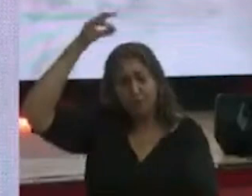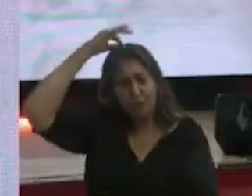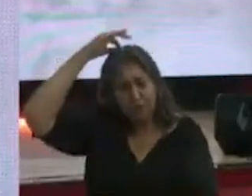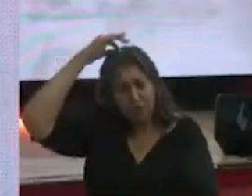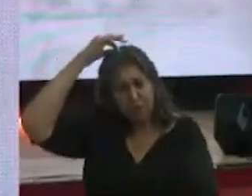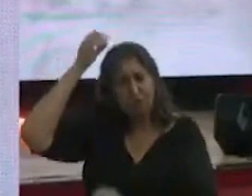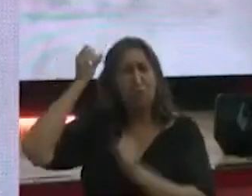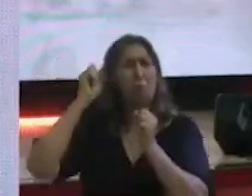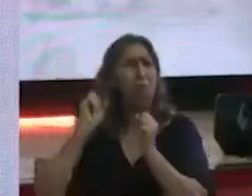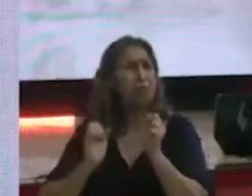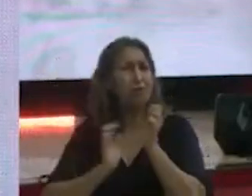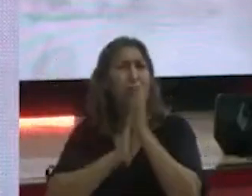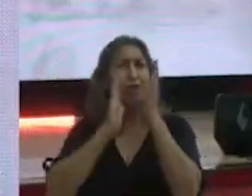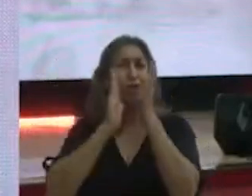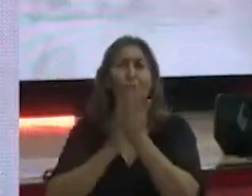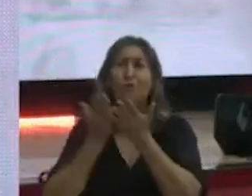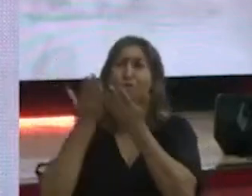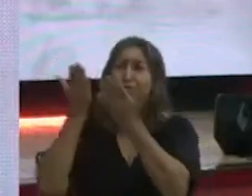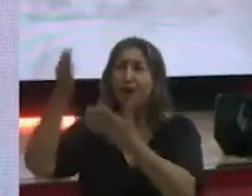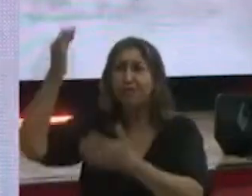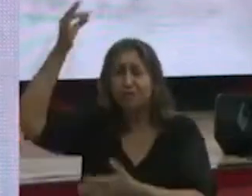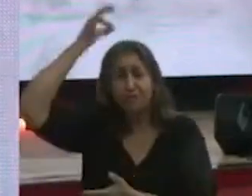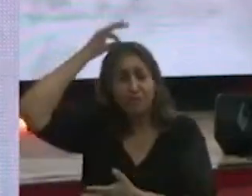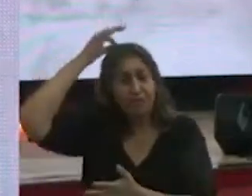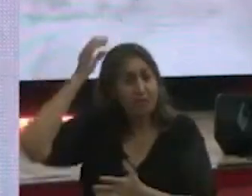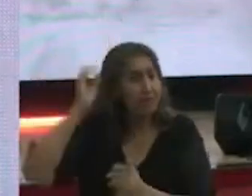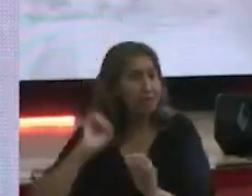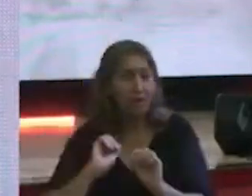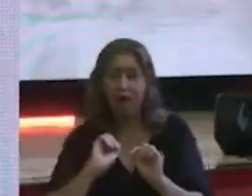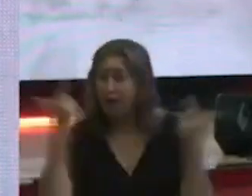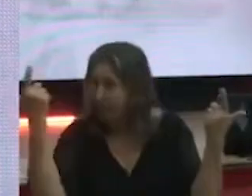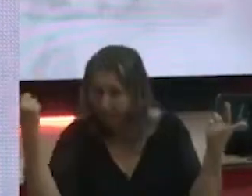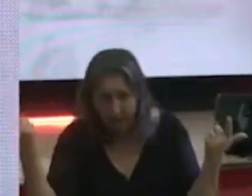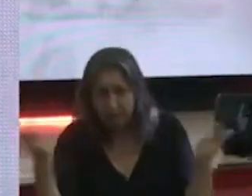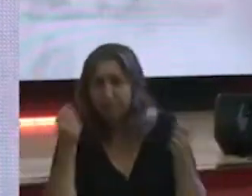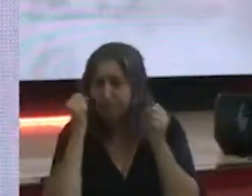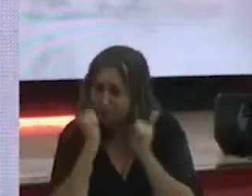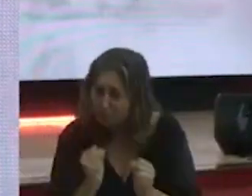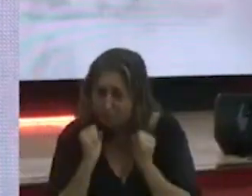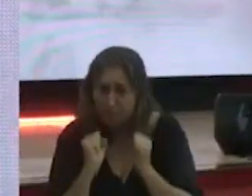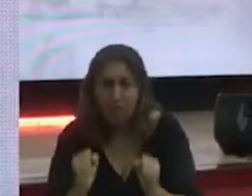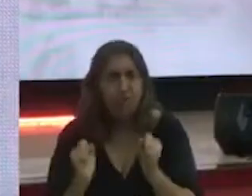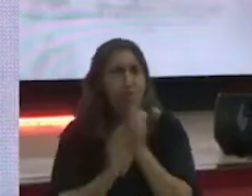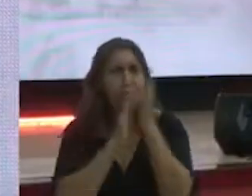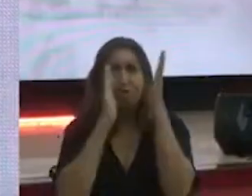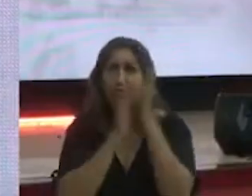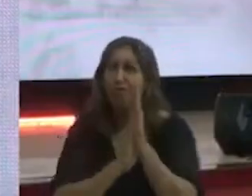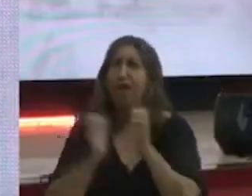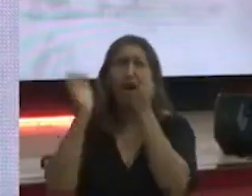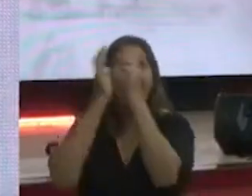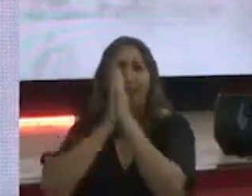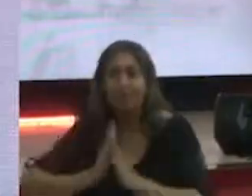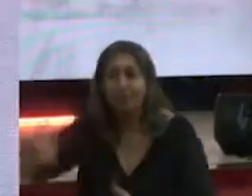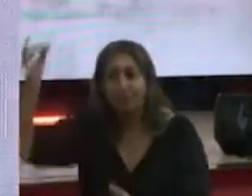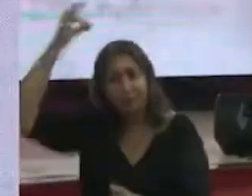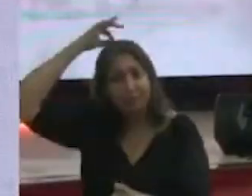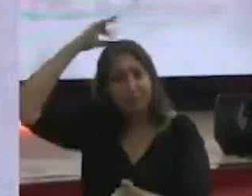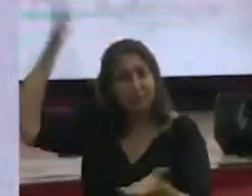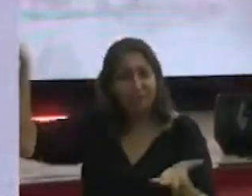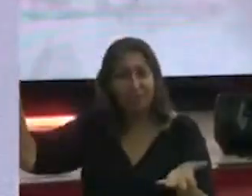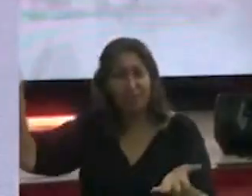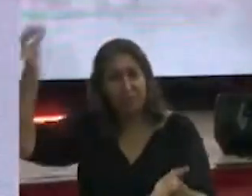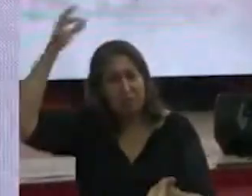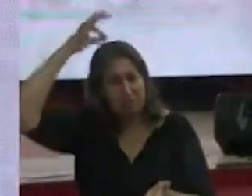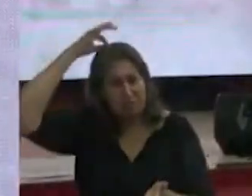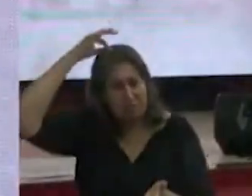posso louvar o Espírito Santo é claro que você pode o espírito santo não é menor do que